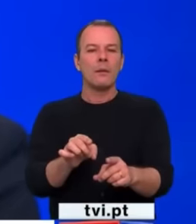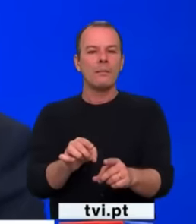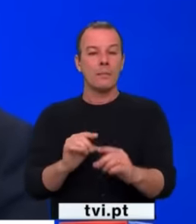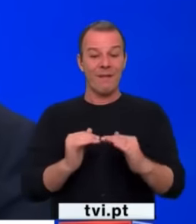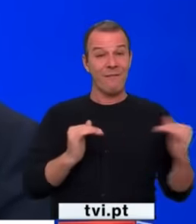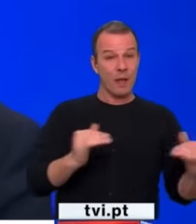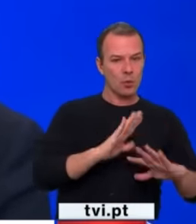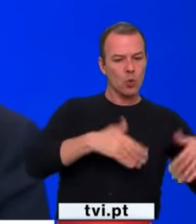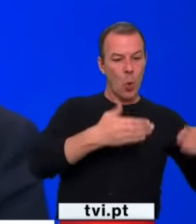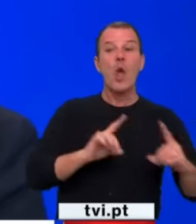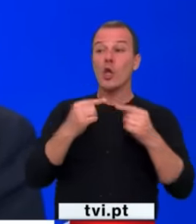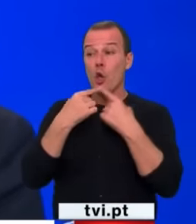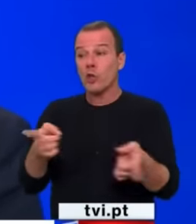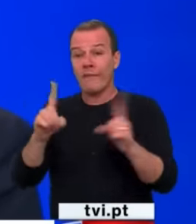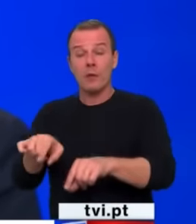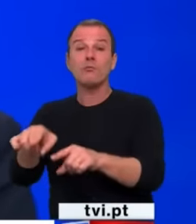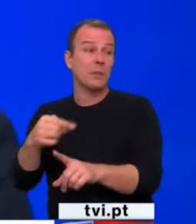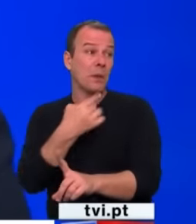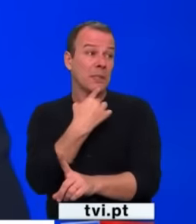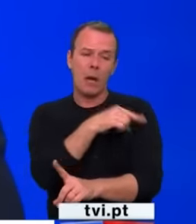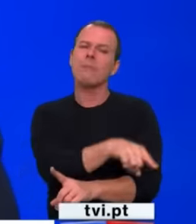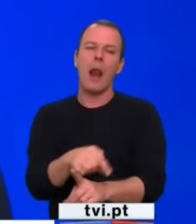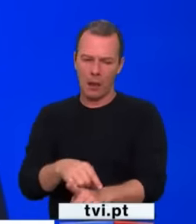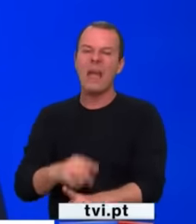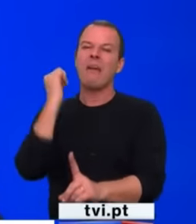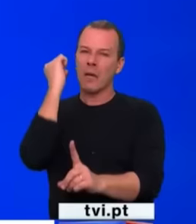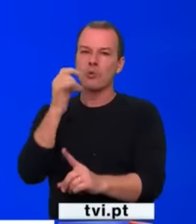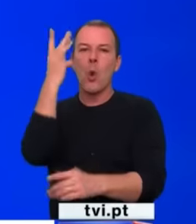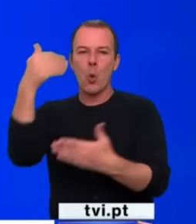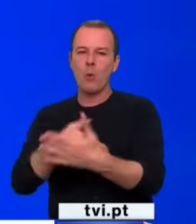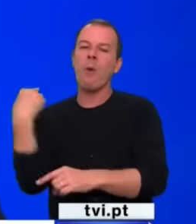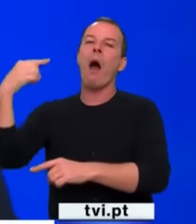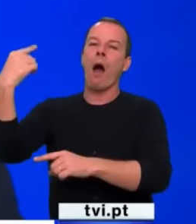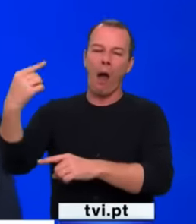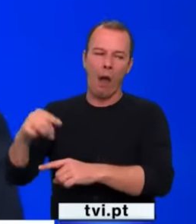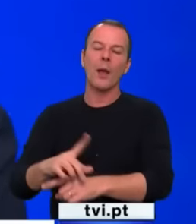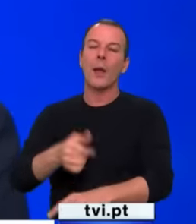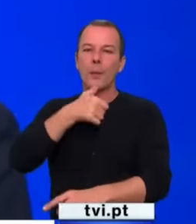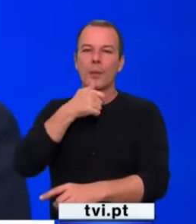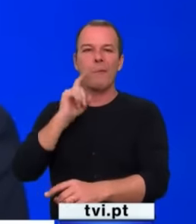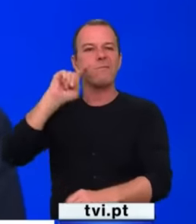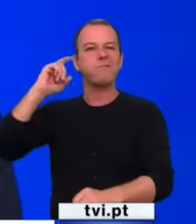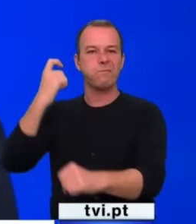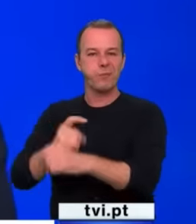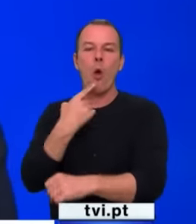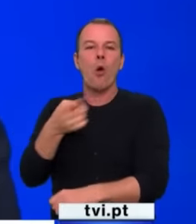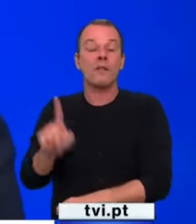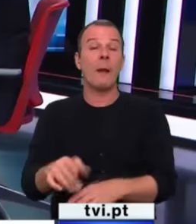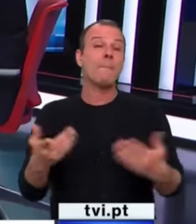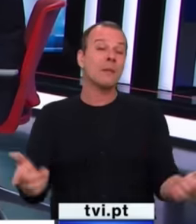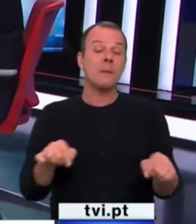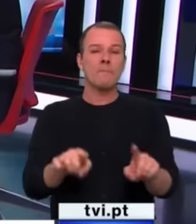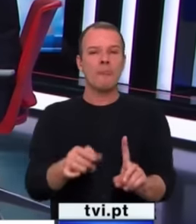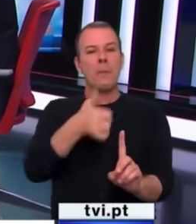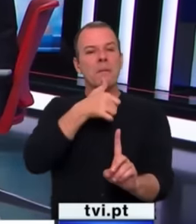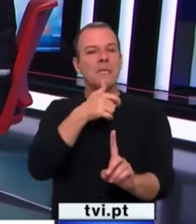e a relação voltou a colocá-lo a ser julgado pelos crimes de corrupção. Portanto, esta decisão é uma decisão preliminar. E esta decisão também não retira,